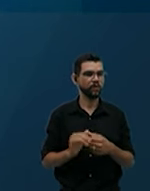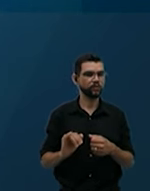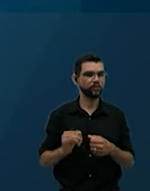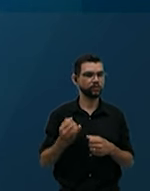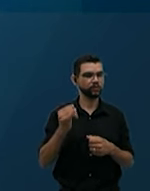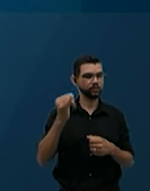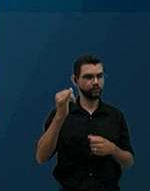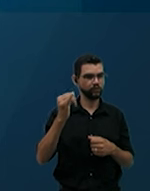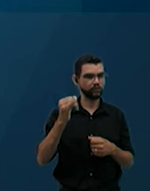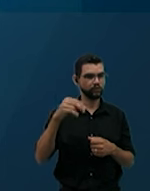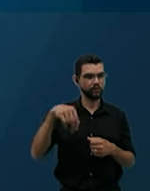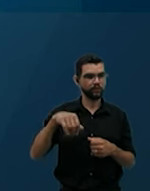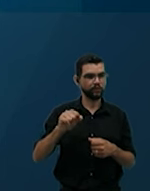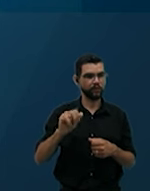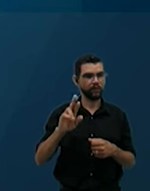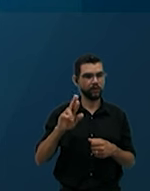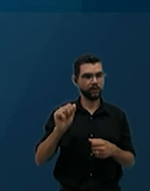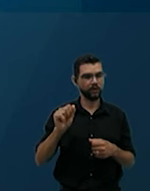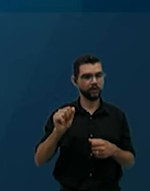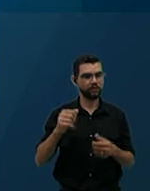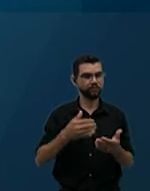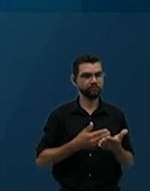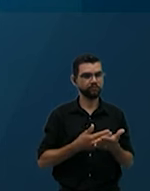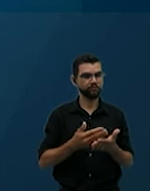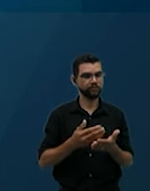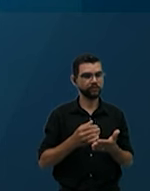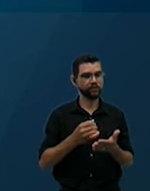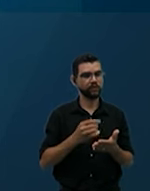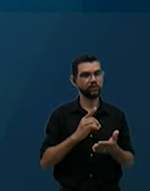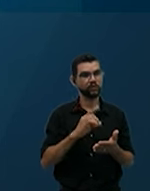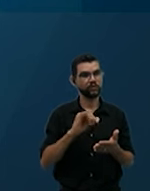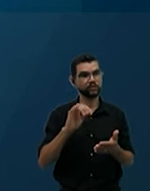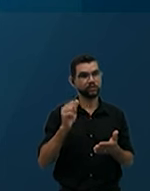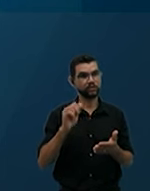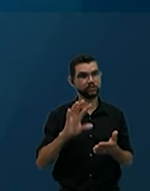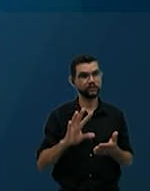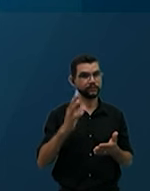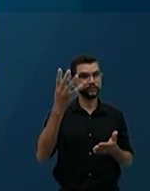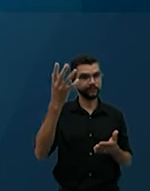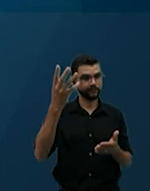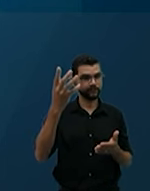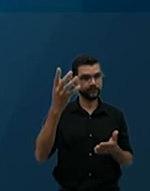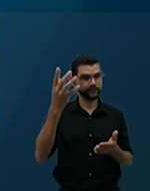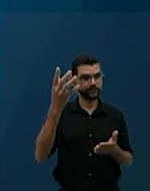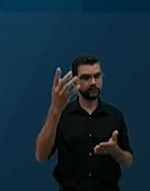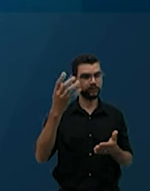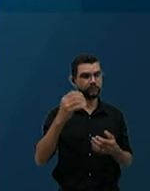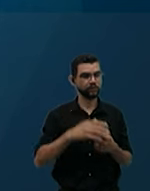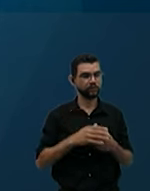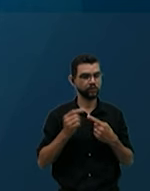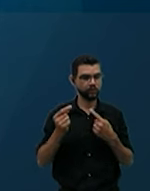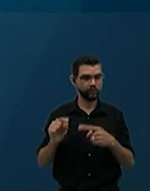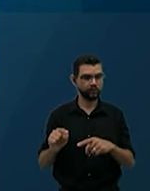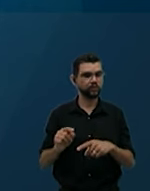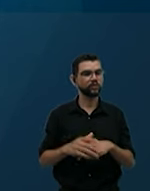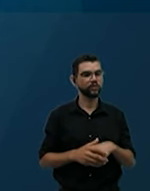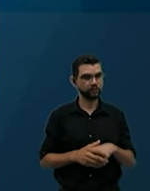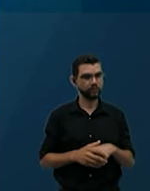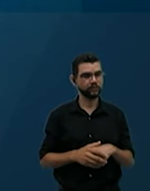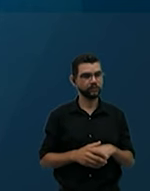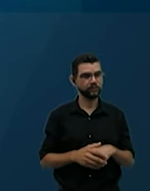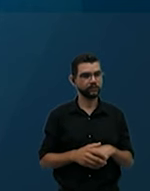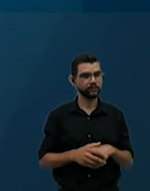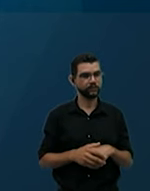ser uma responsabilidade extracontratual da União, derivada de um ato ilícito e a